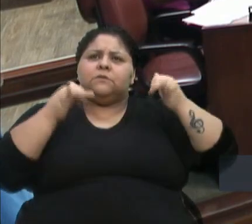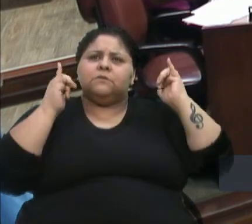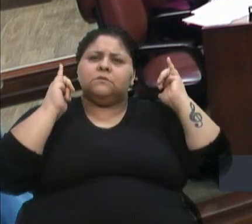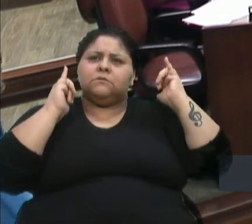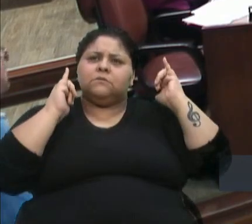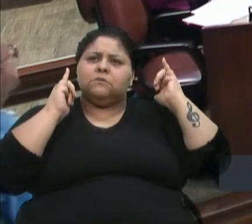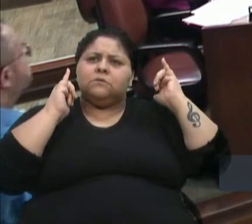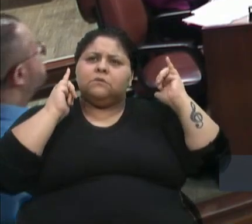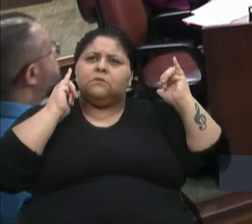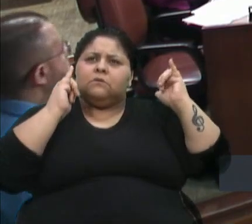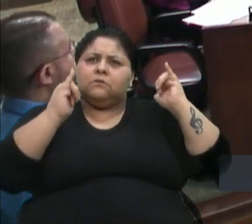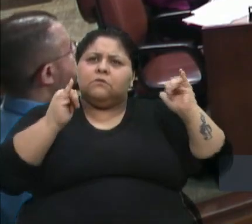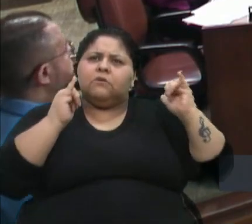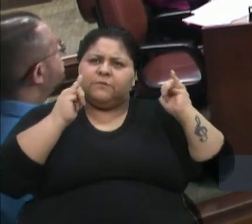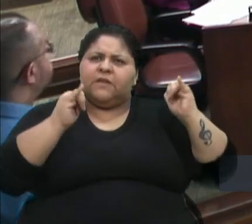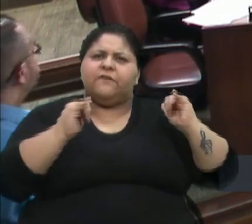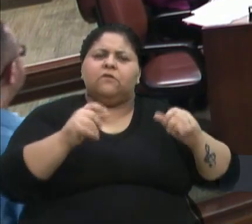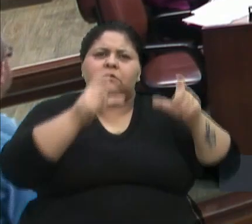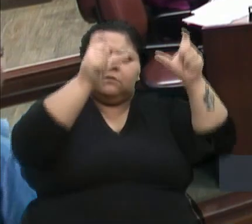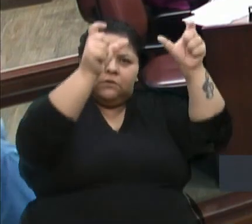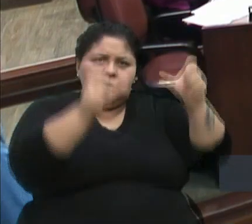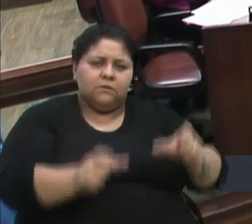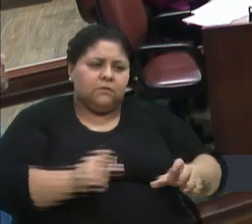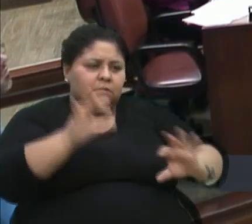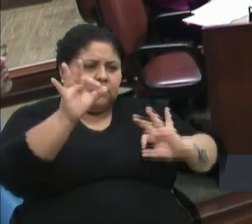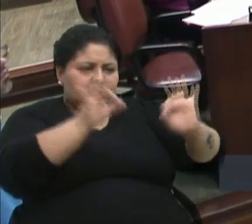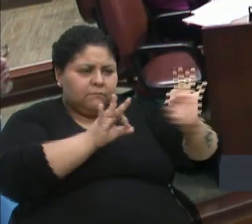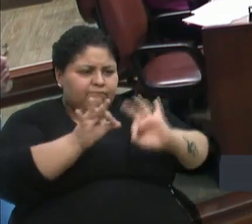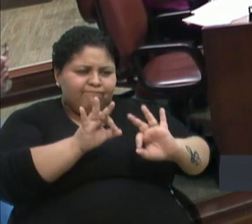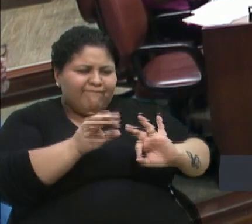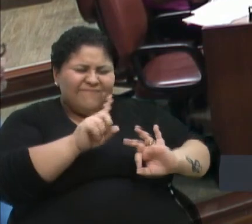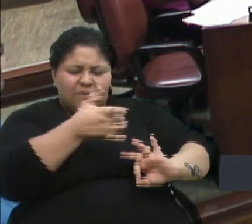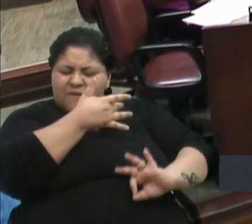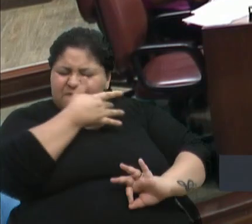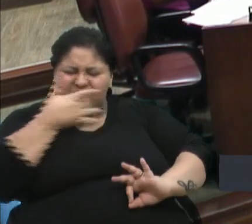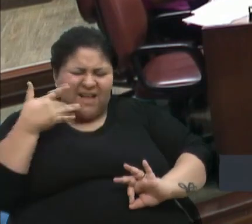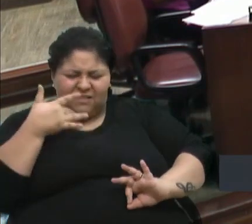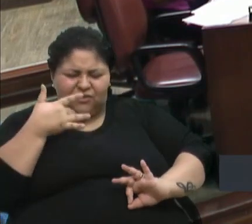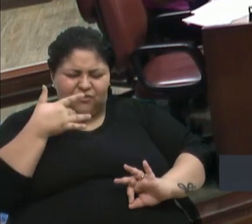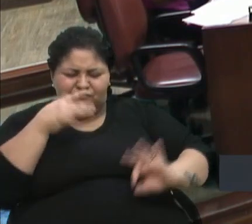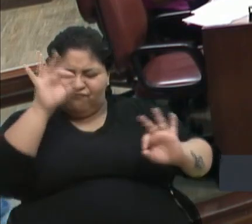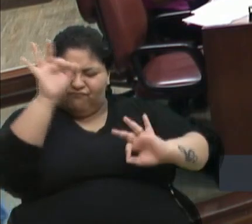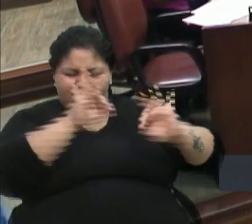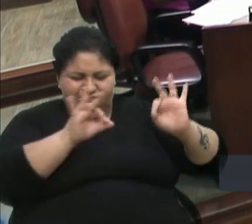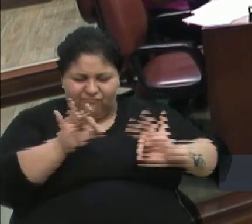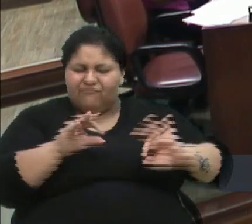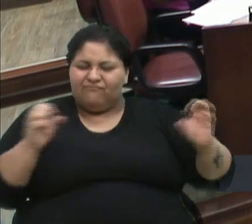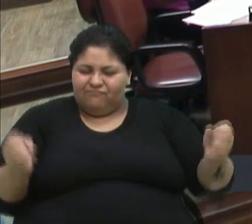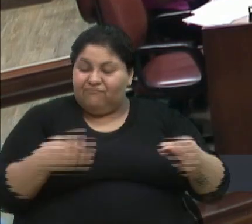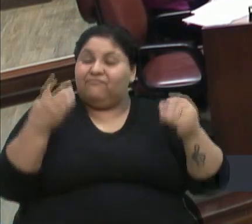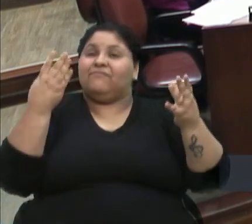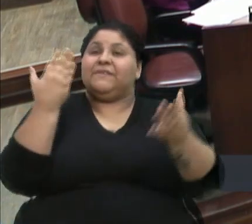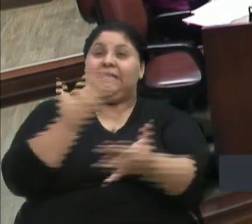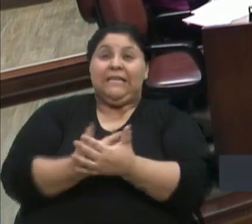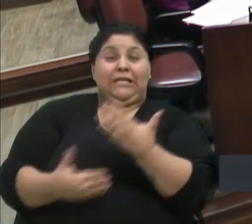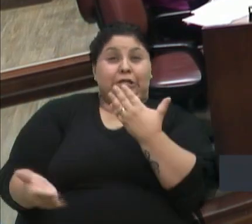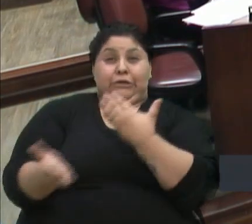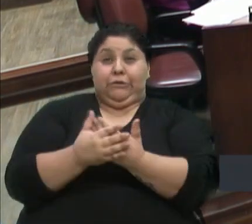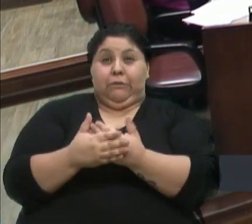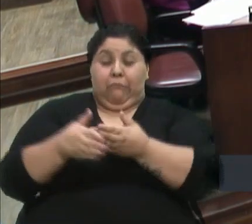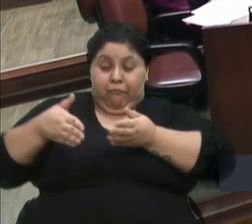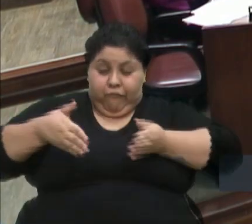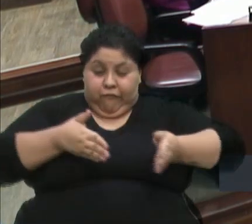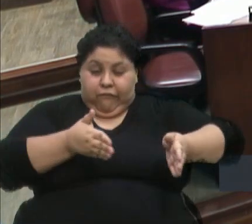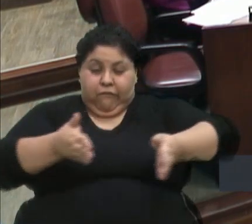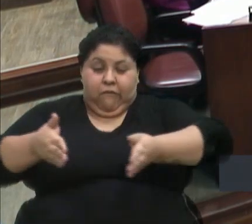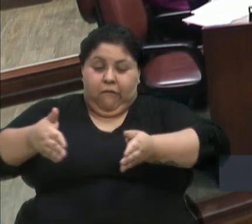pessoas orientando os corredores. Não é fácil organizar um evento como esse, que envolve todo esse trajeto, e a